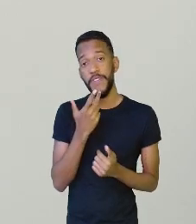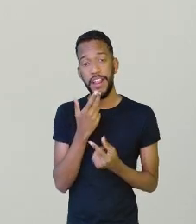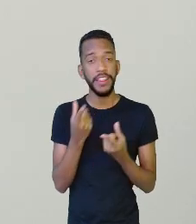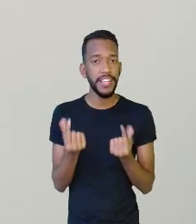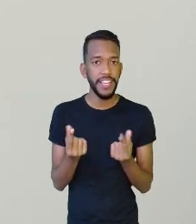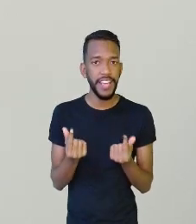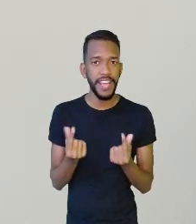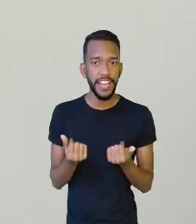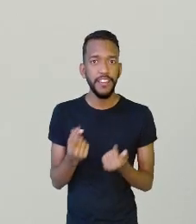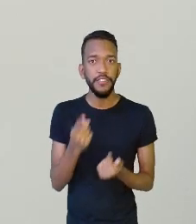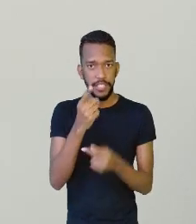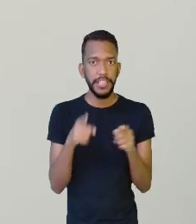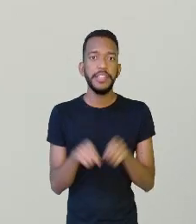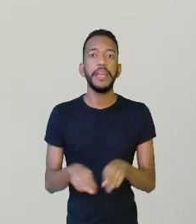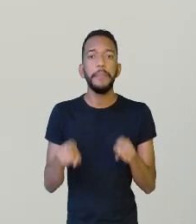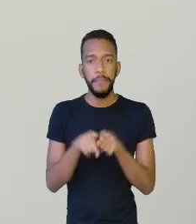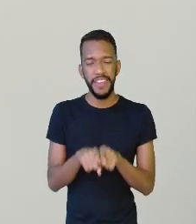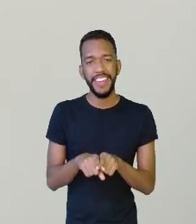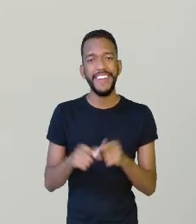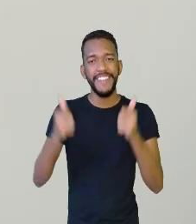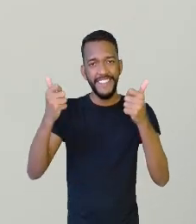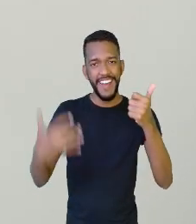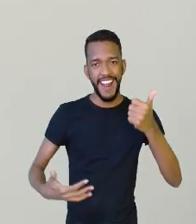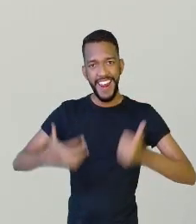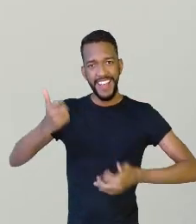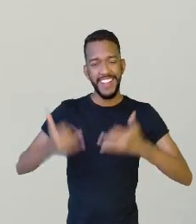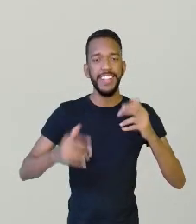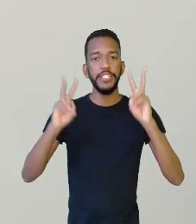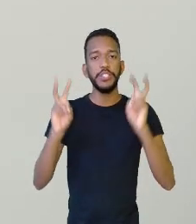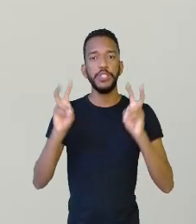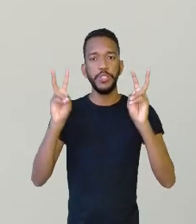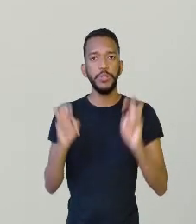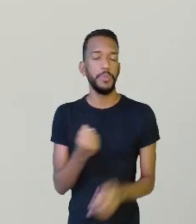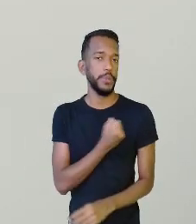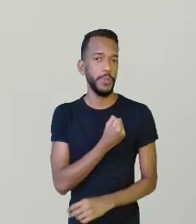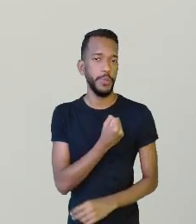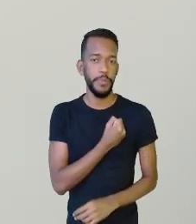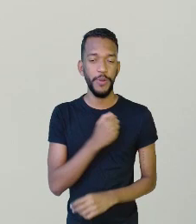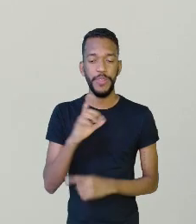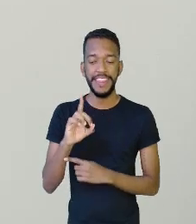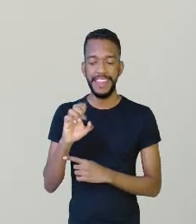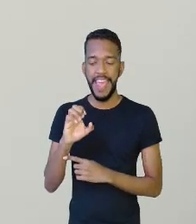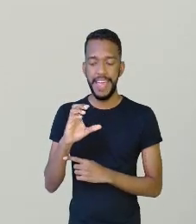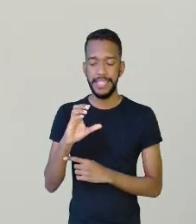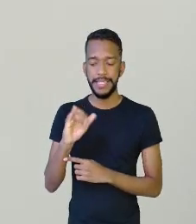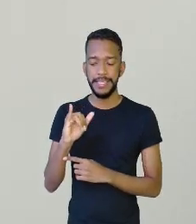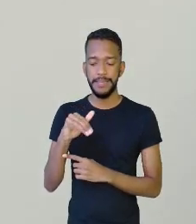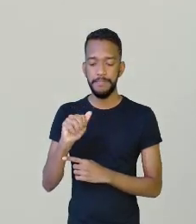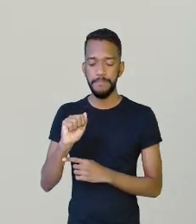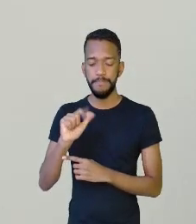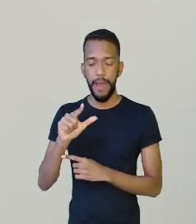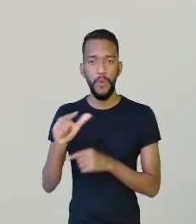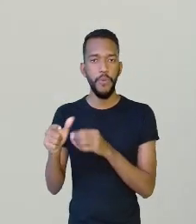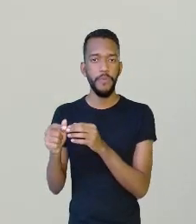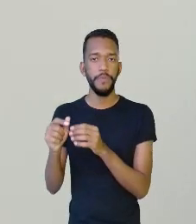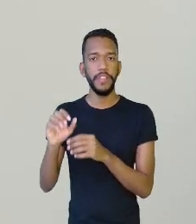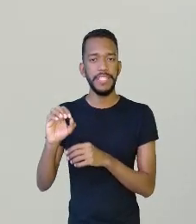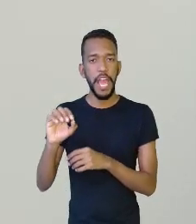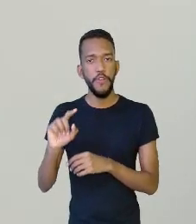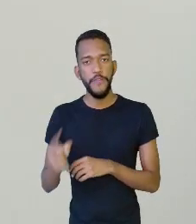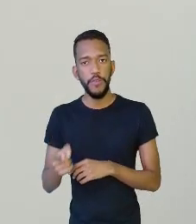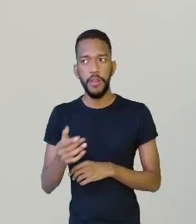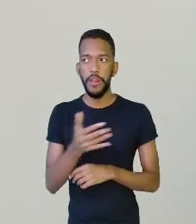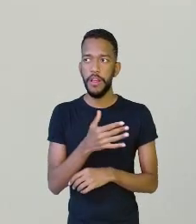dinheiro, você também está falando de números decimais. Aqui eu tenho uma imagem de